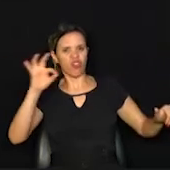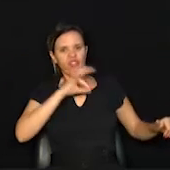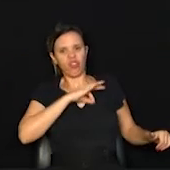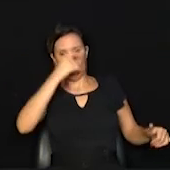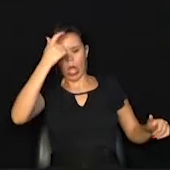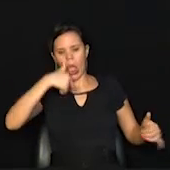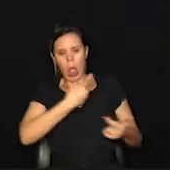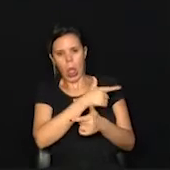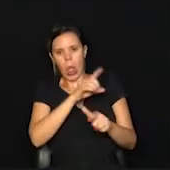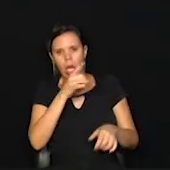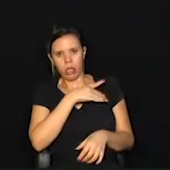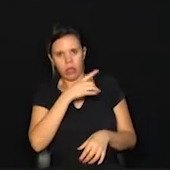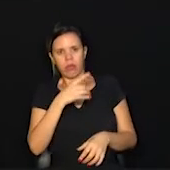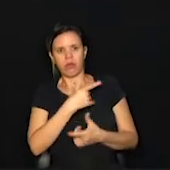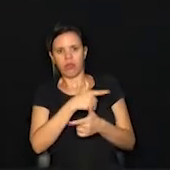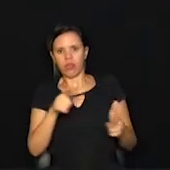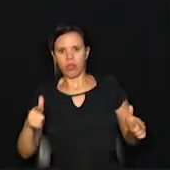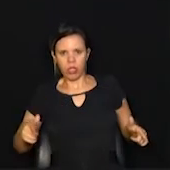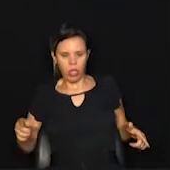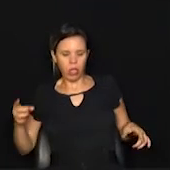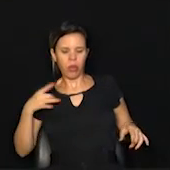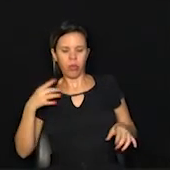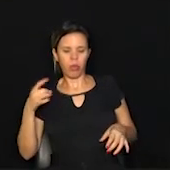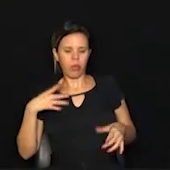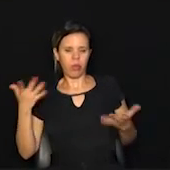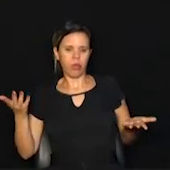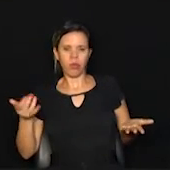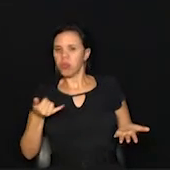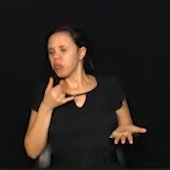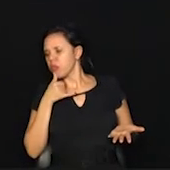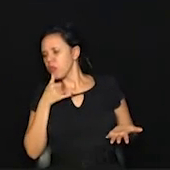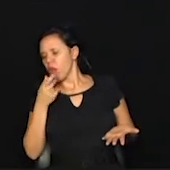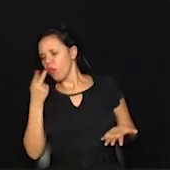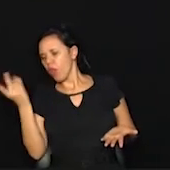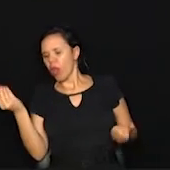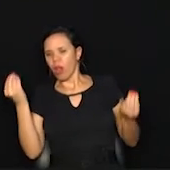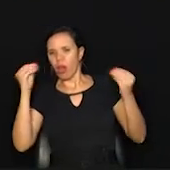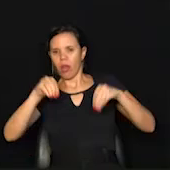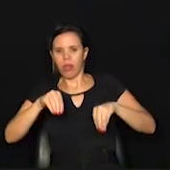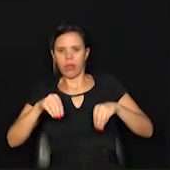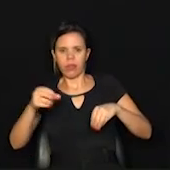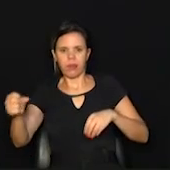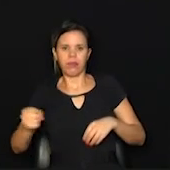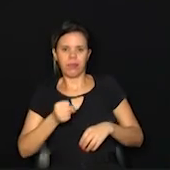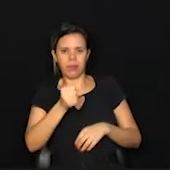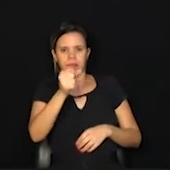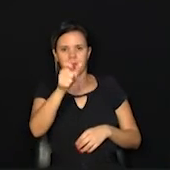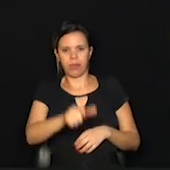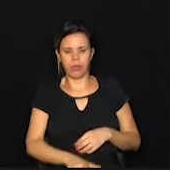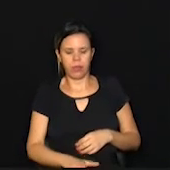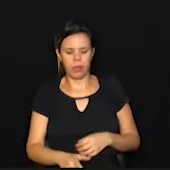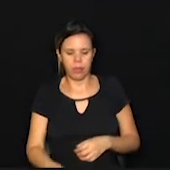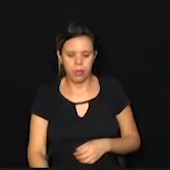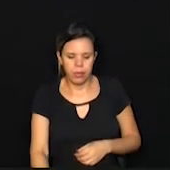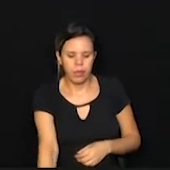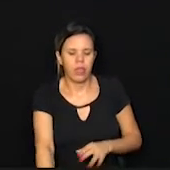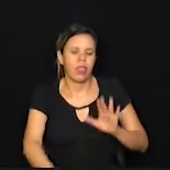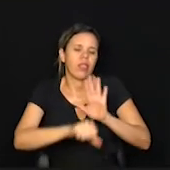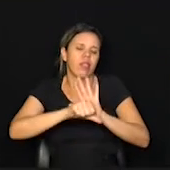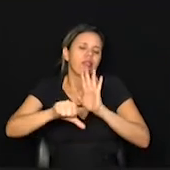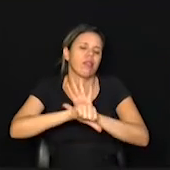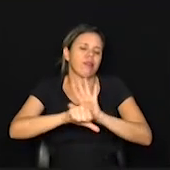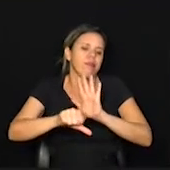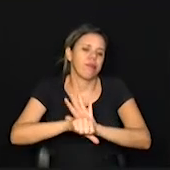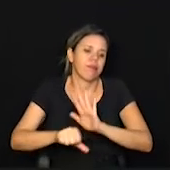Eu não tenho medo e não lhes tenho medo e lamento que a gente não tenha colocado essa turma que cometeu crimes